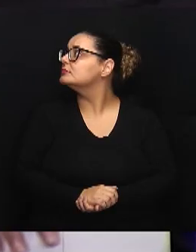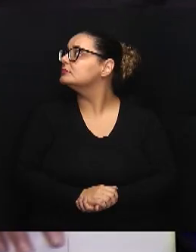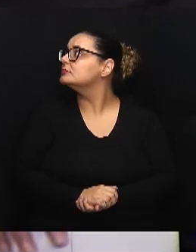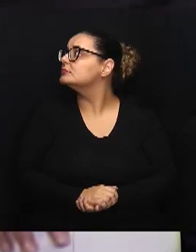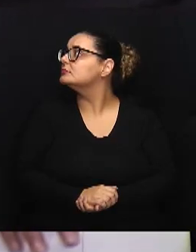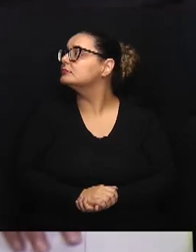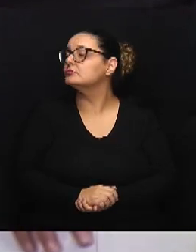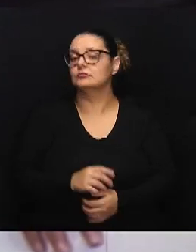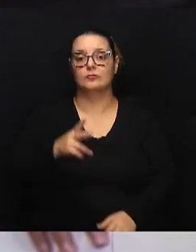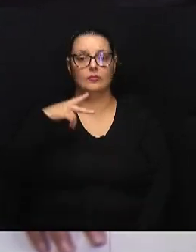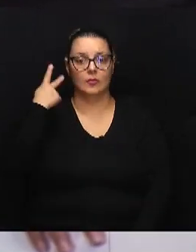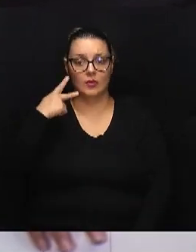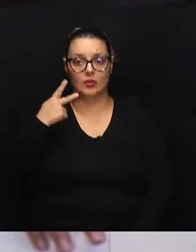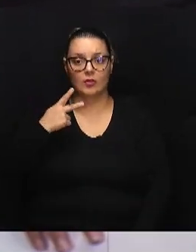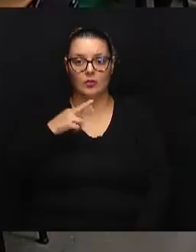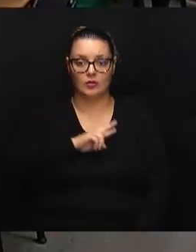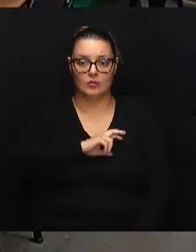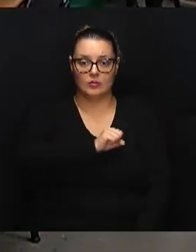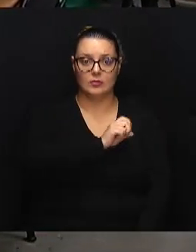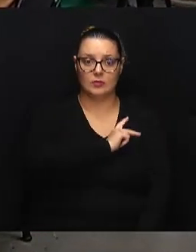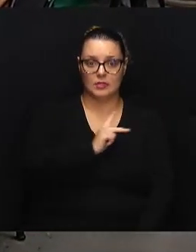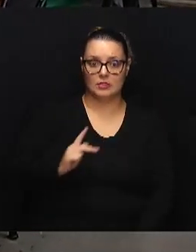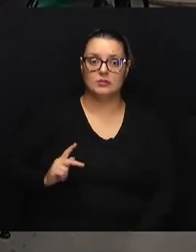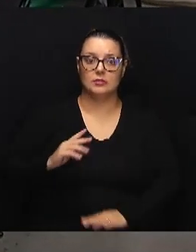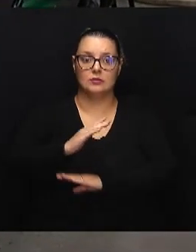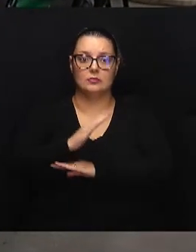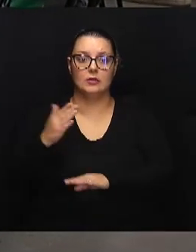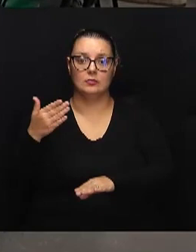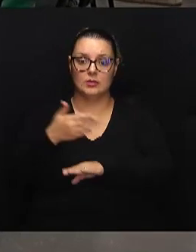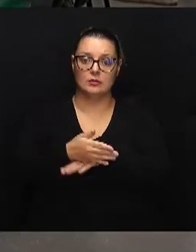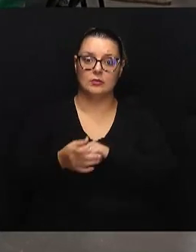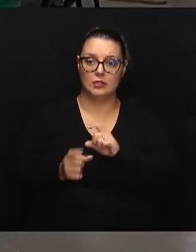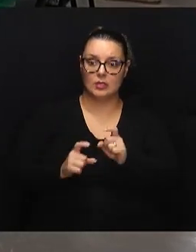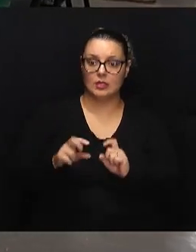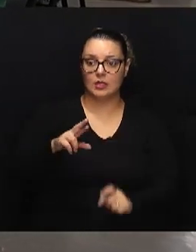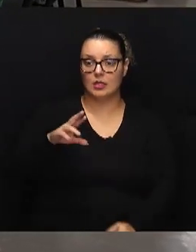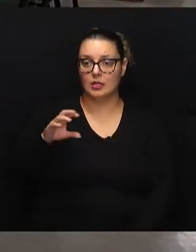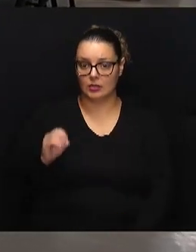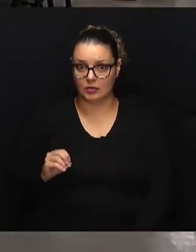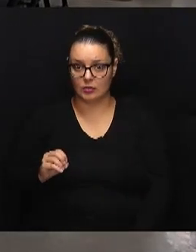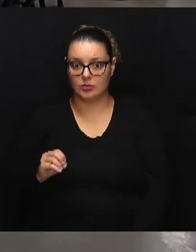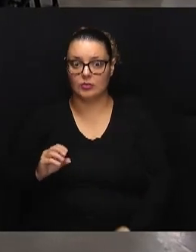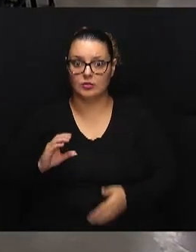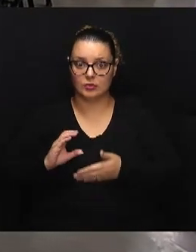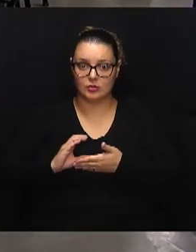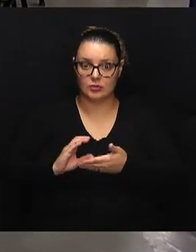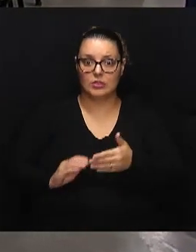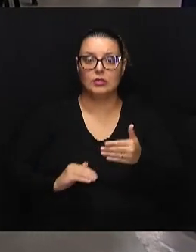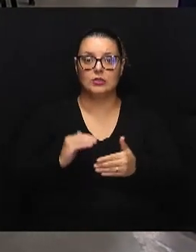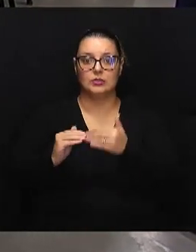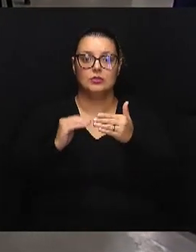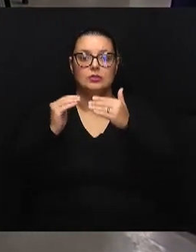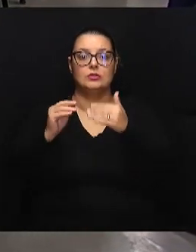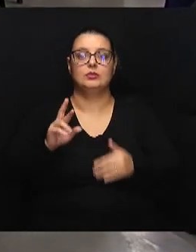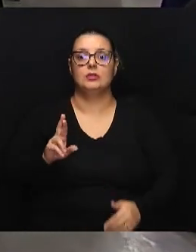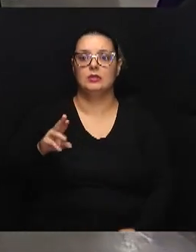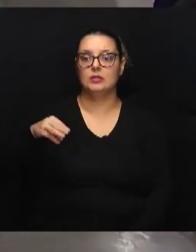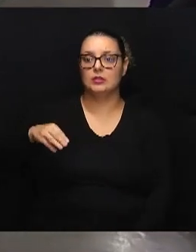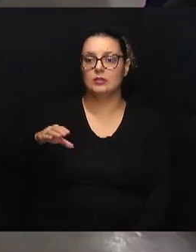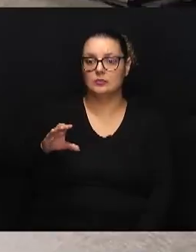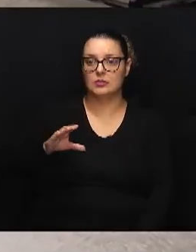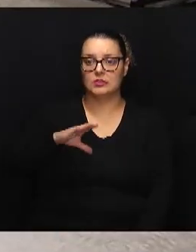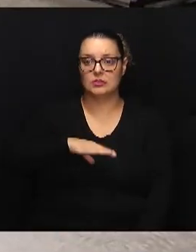O vereador Luiz Rossini, presidente da Câmara, participou da reunião ordinária do Conselho de Desenvolvimento da Região Metropolitana